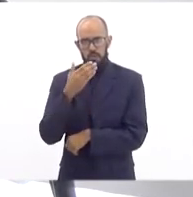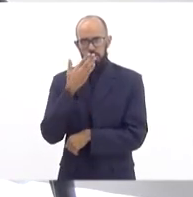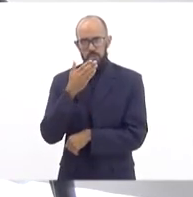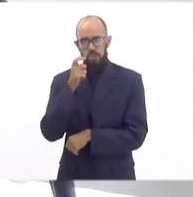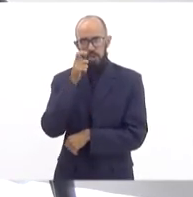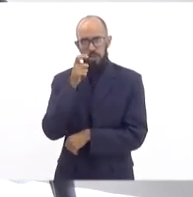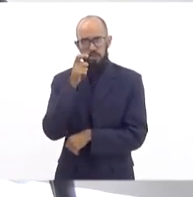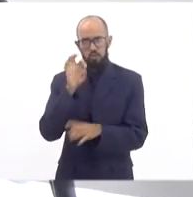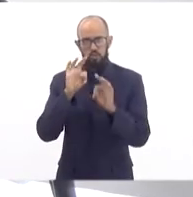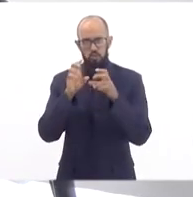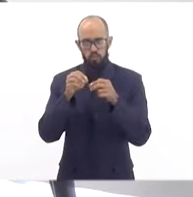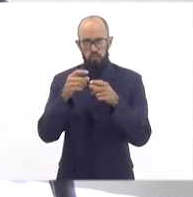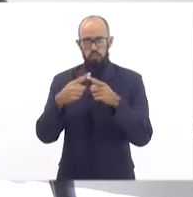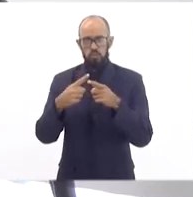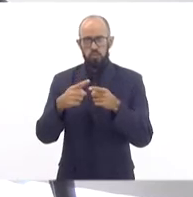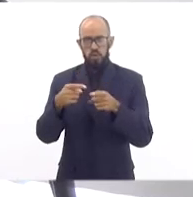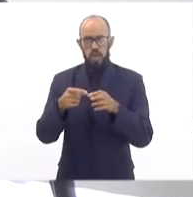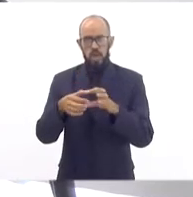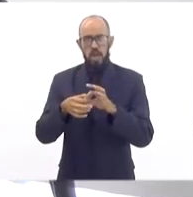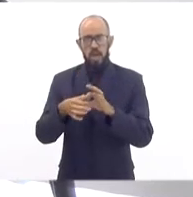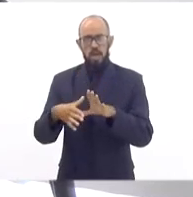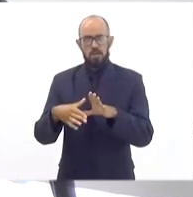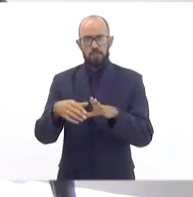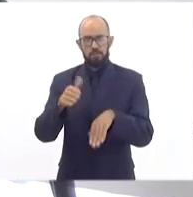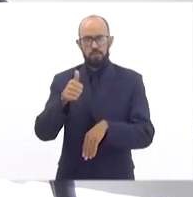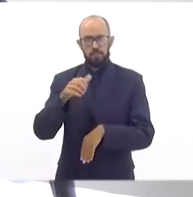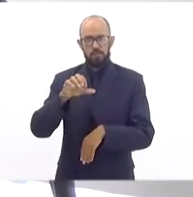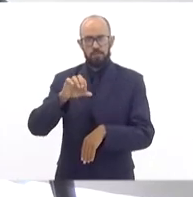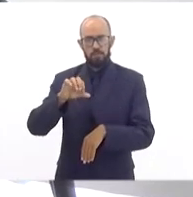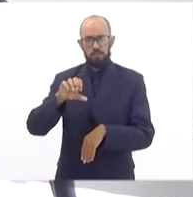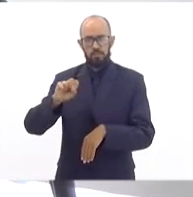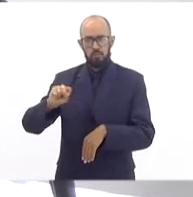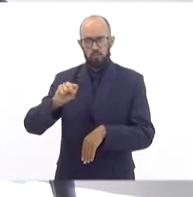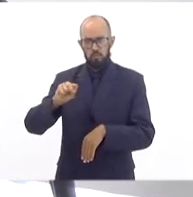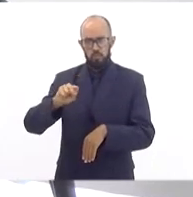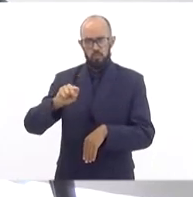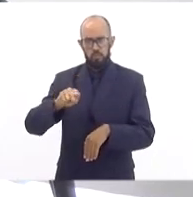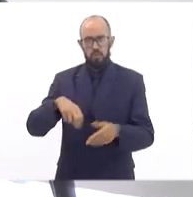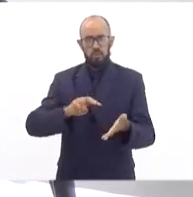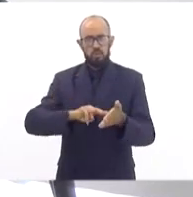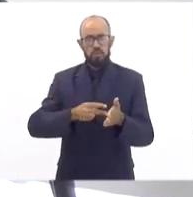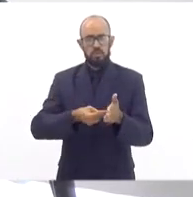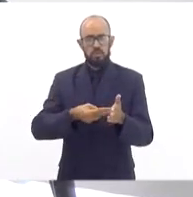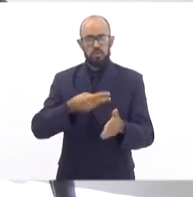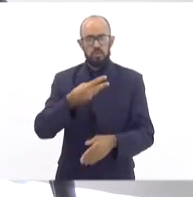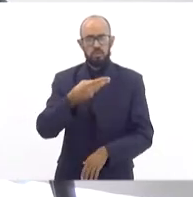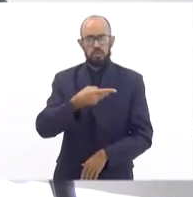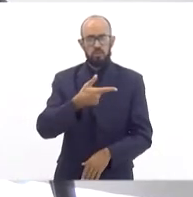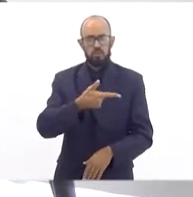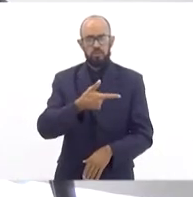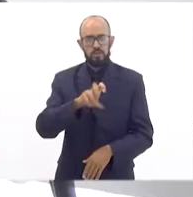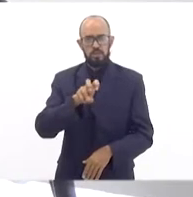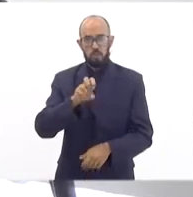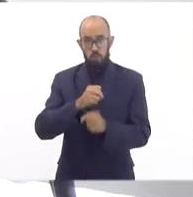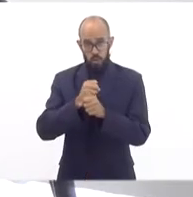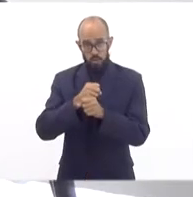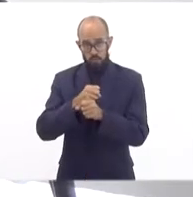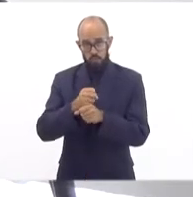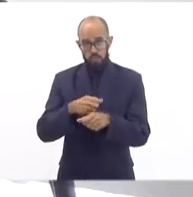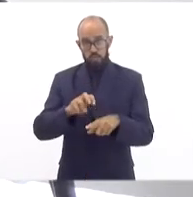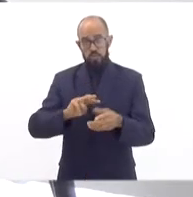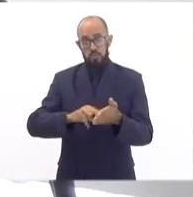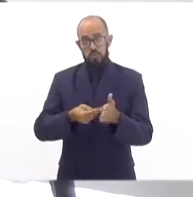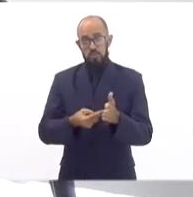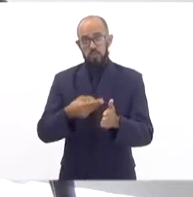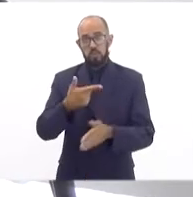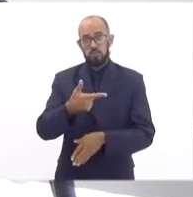de 98, com vigência de 25 anos, portanto, a expirar originalmente em 2023. Na